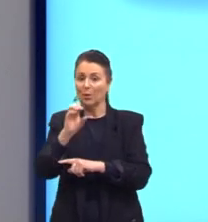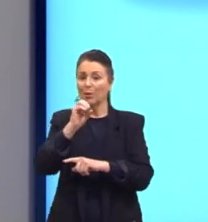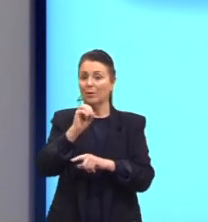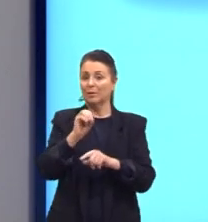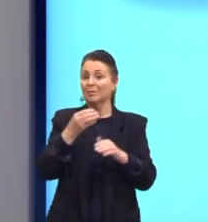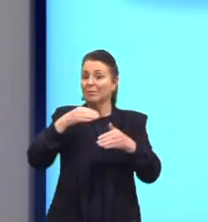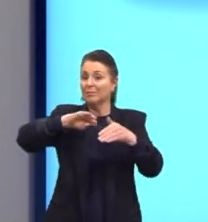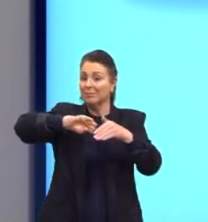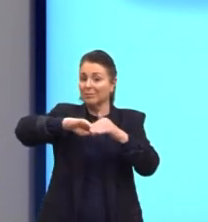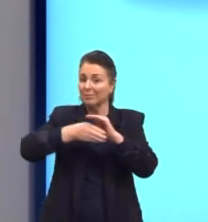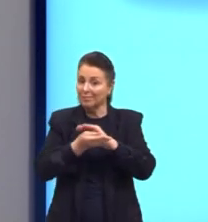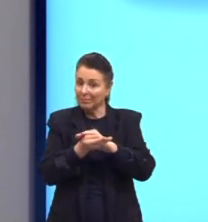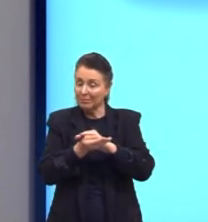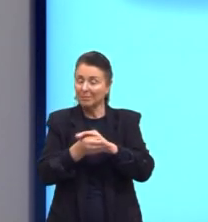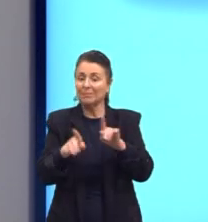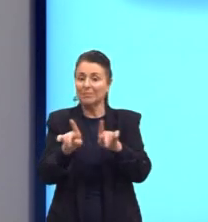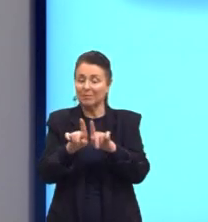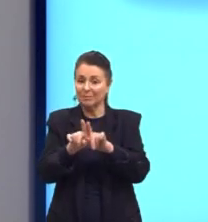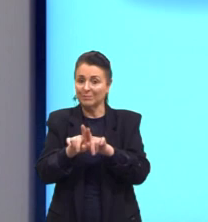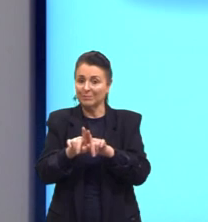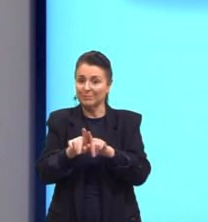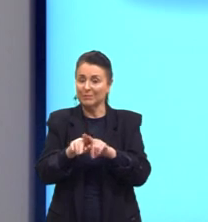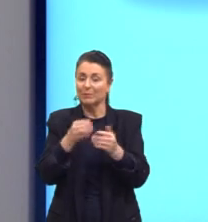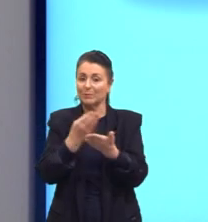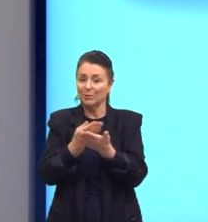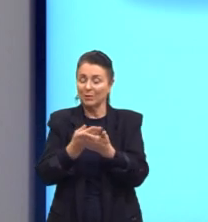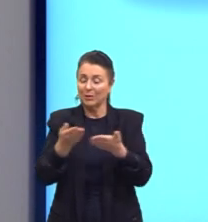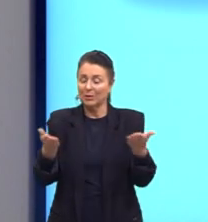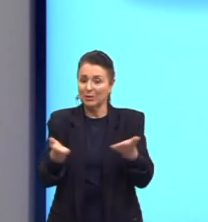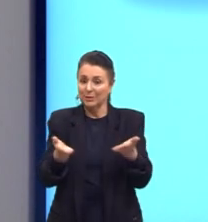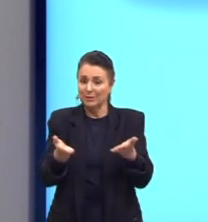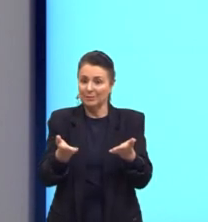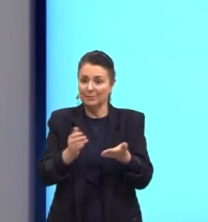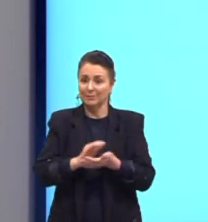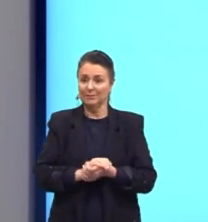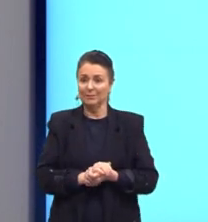adaptativa que nós vamos ver um pouquinho agora